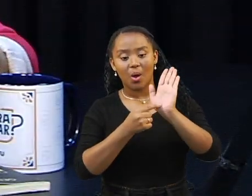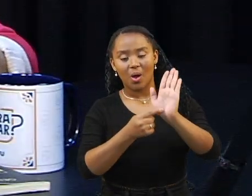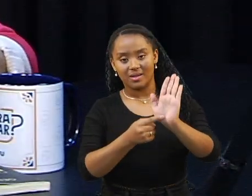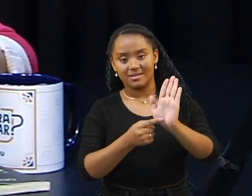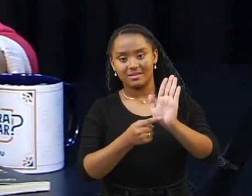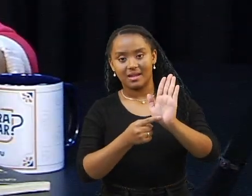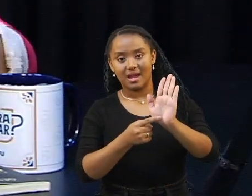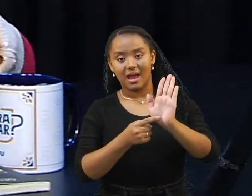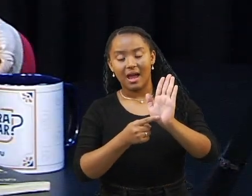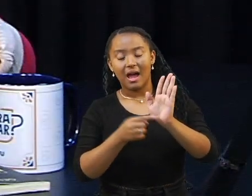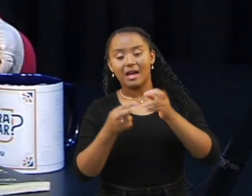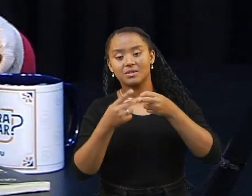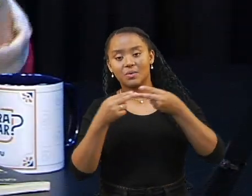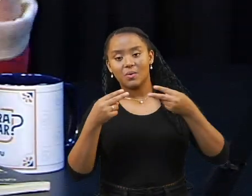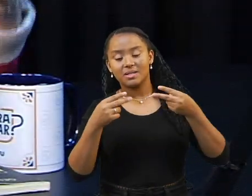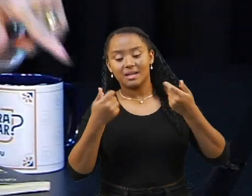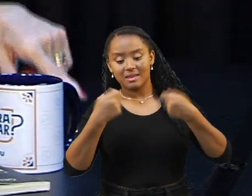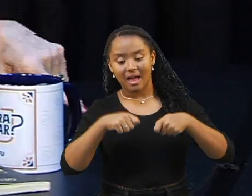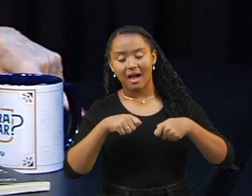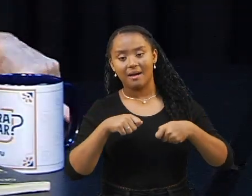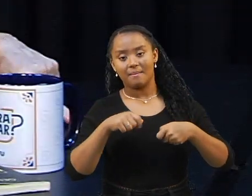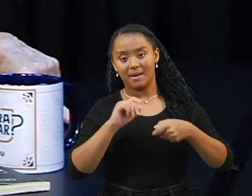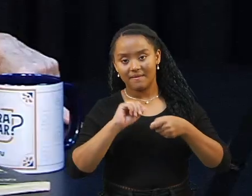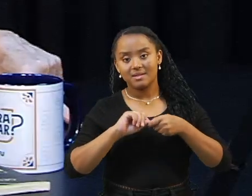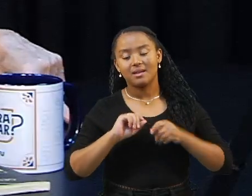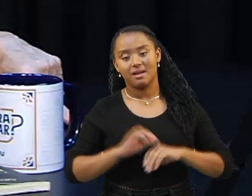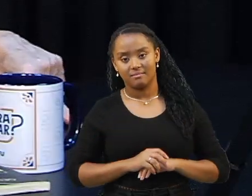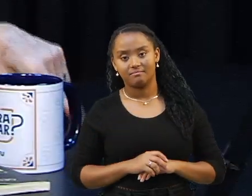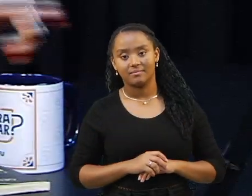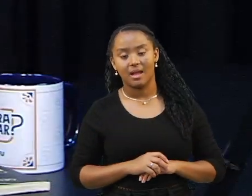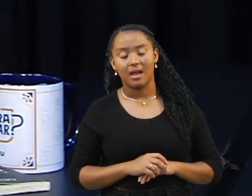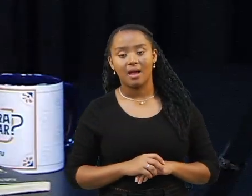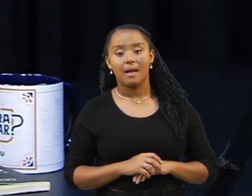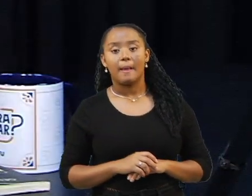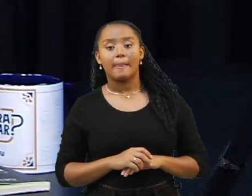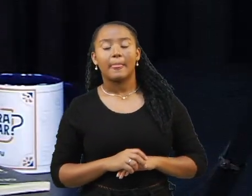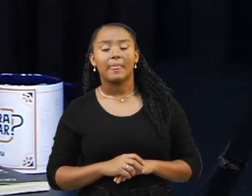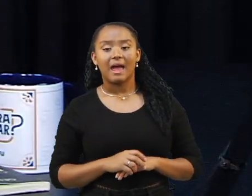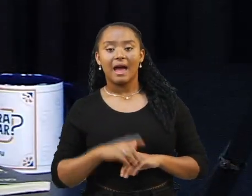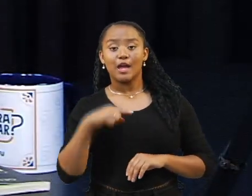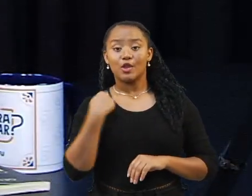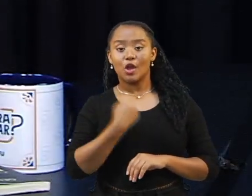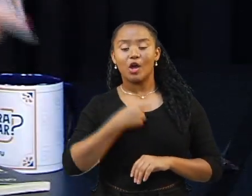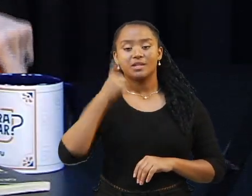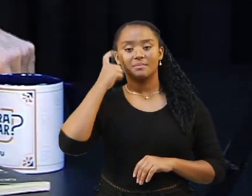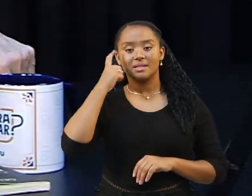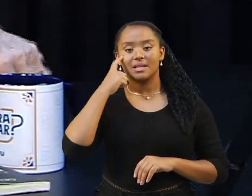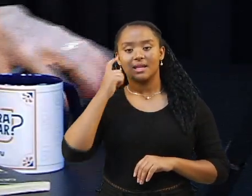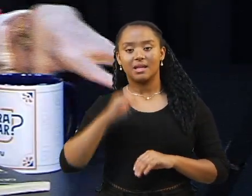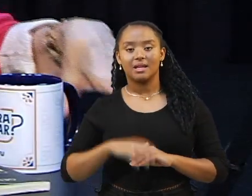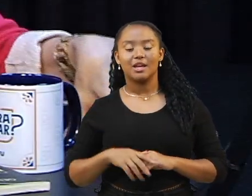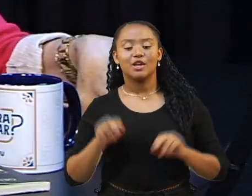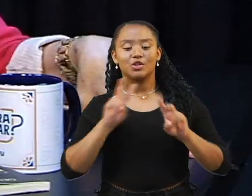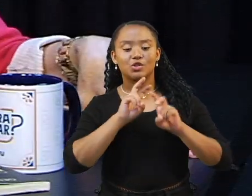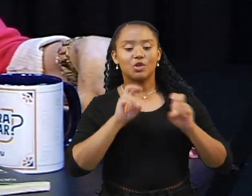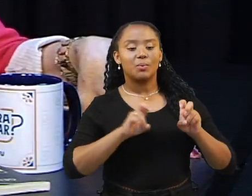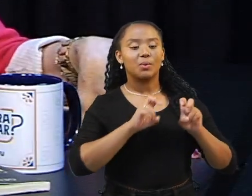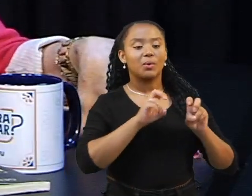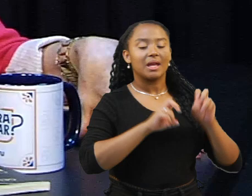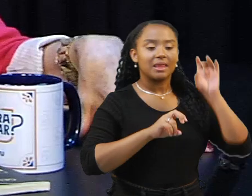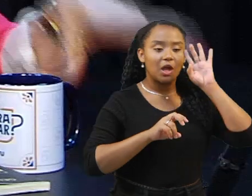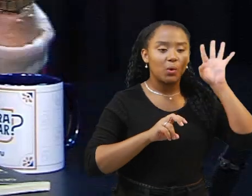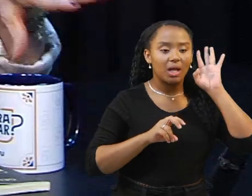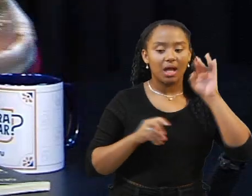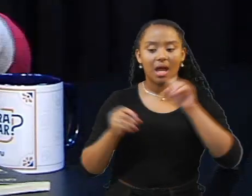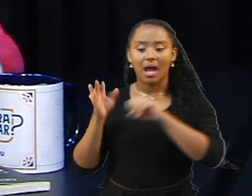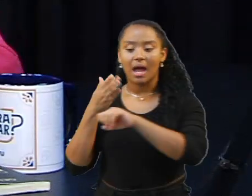devemos fazer. E a gente vai lá e faz e diz, olha, entre o que falou e o que fazer, o que você vê